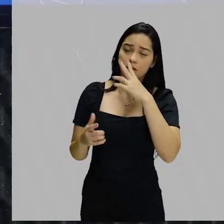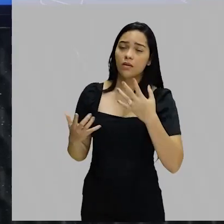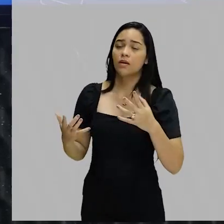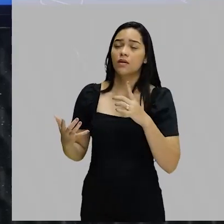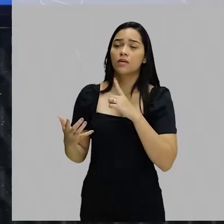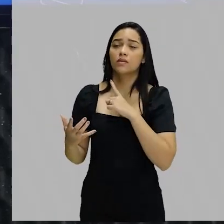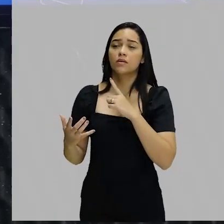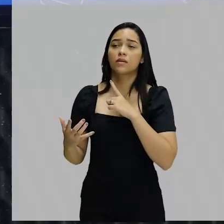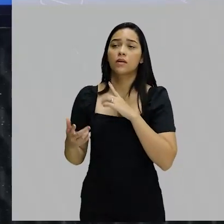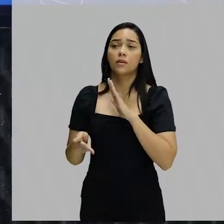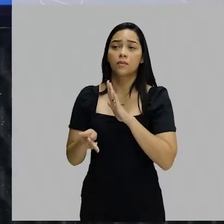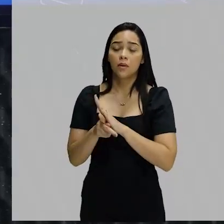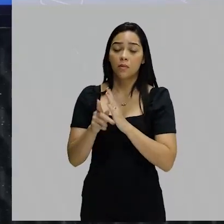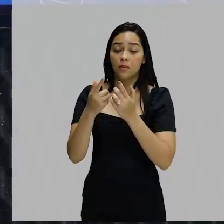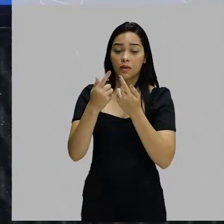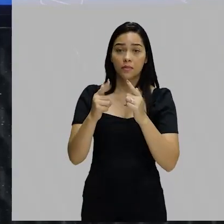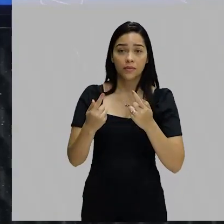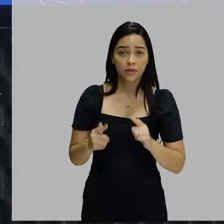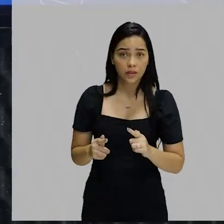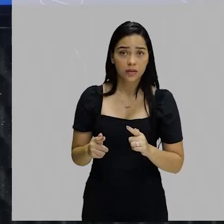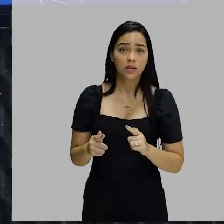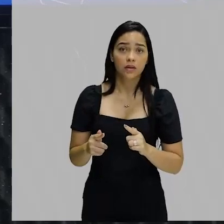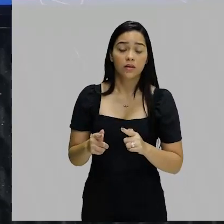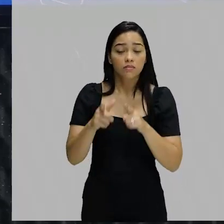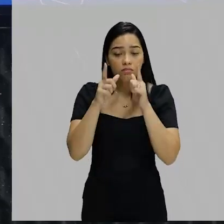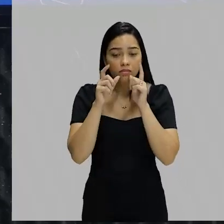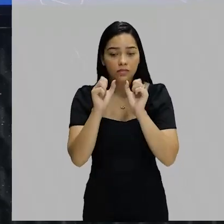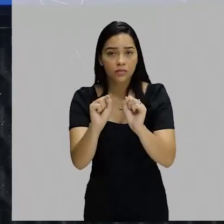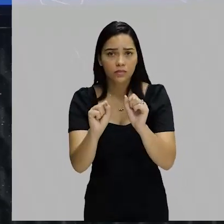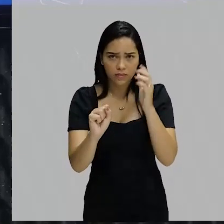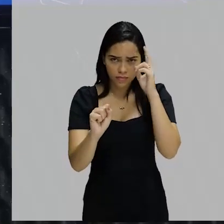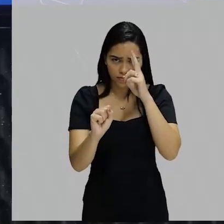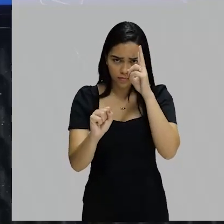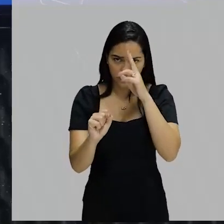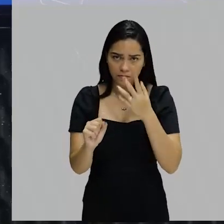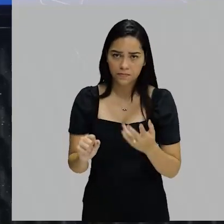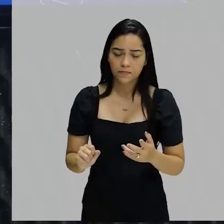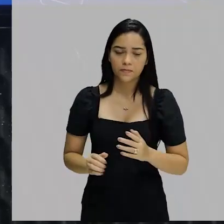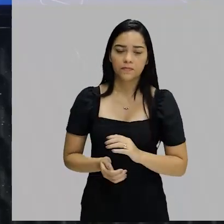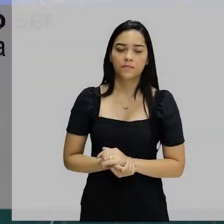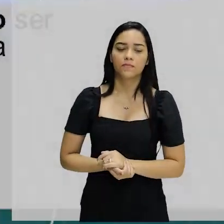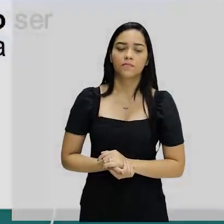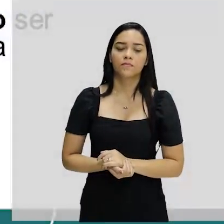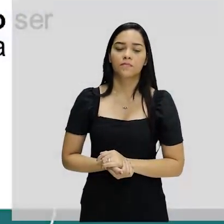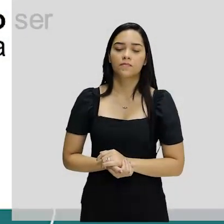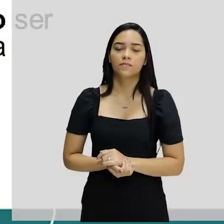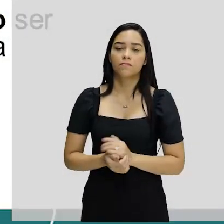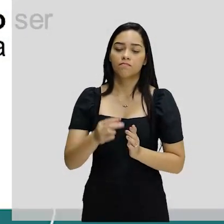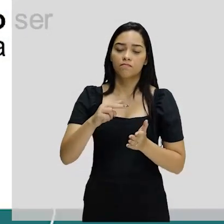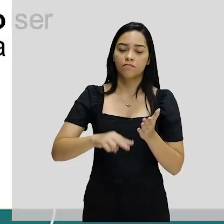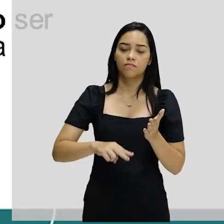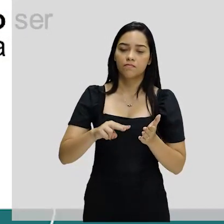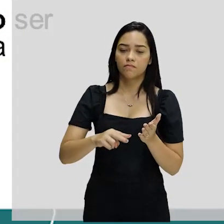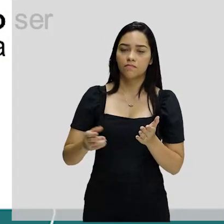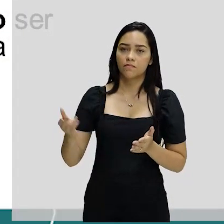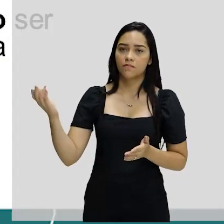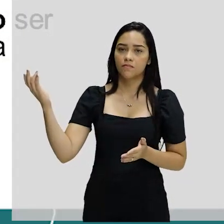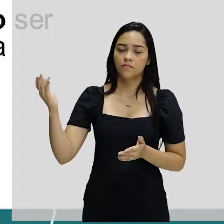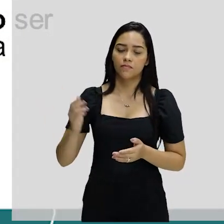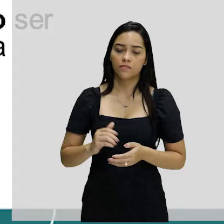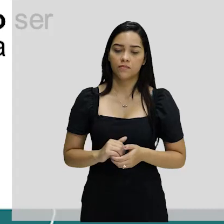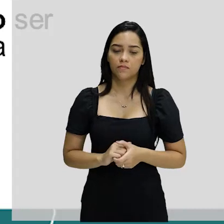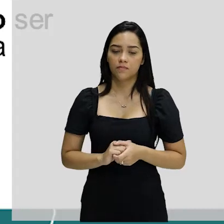falando de forma gramatical, de forma linguística, tá? O algoz, o carrasco,